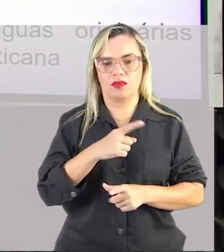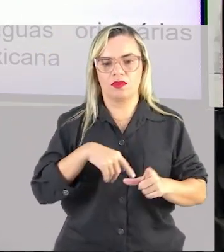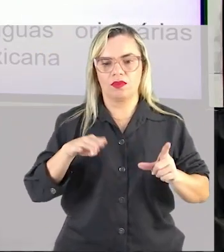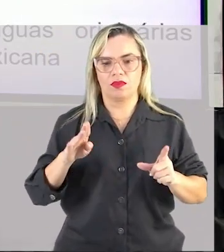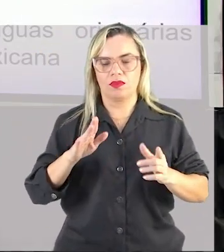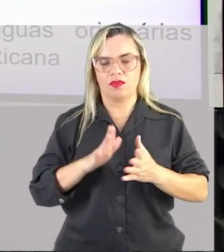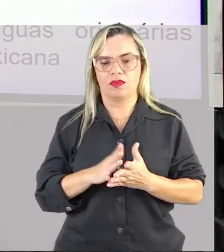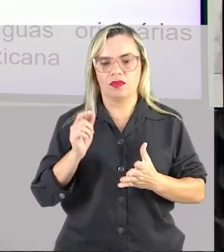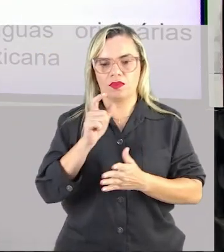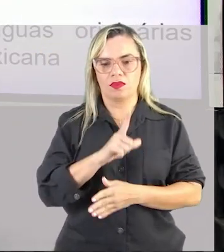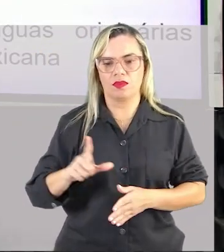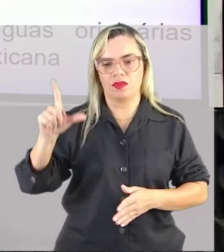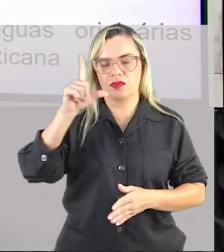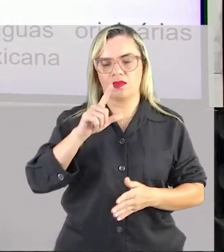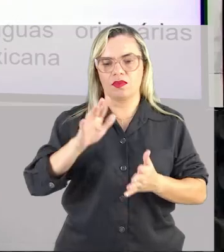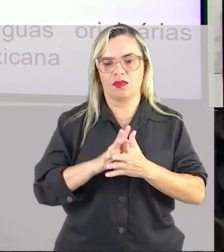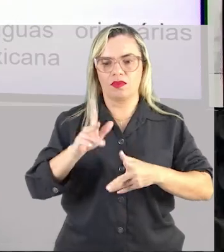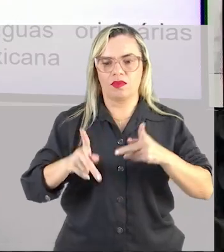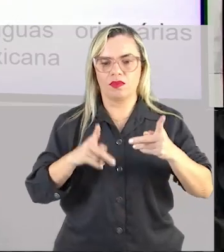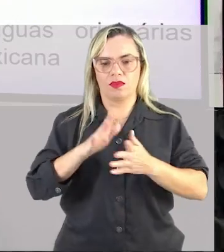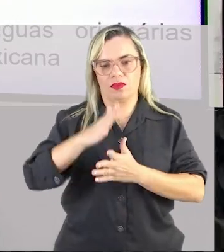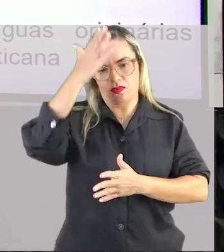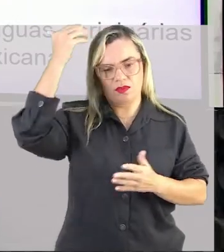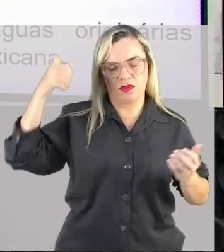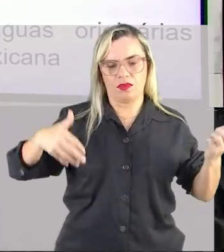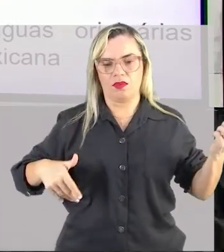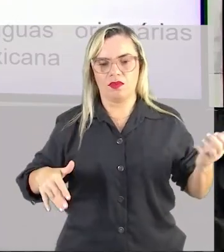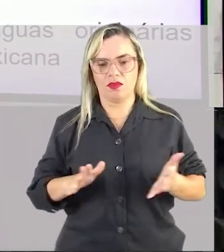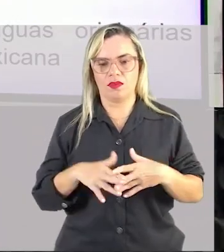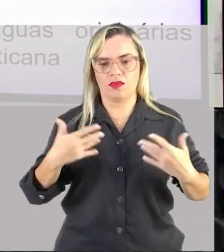mexicana, né? O conhecimento das línguas